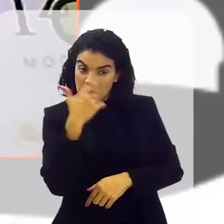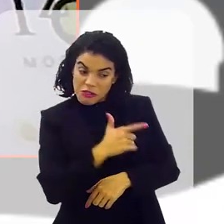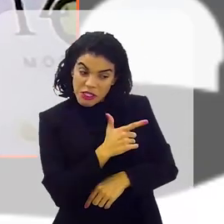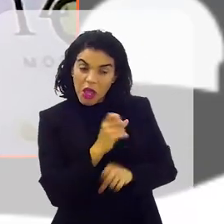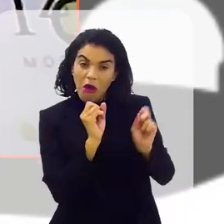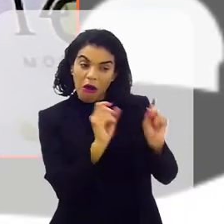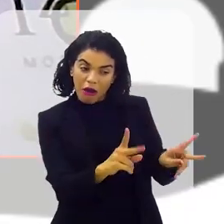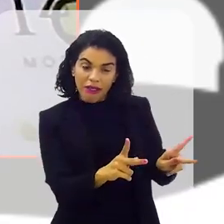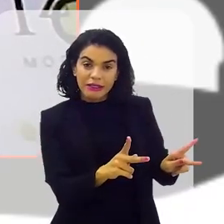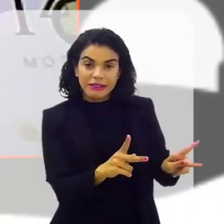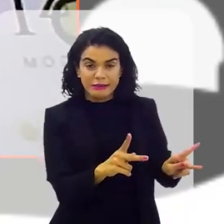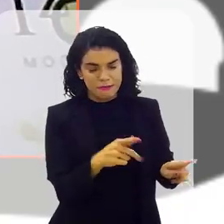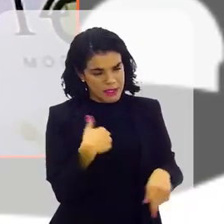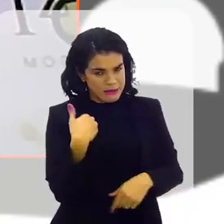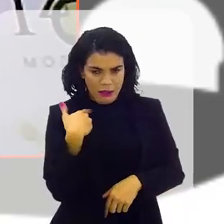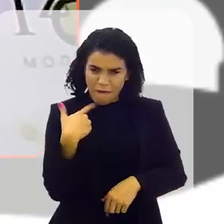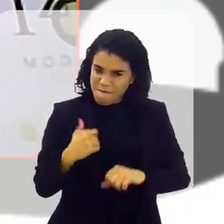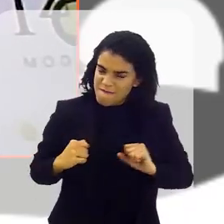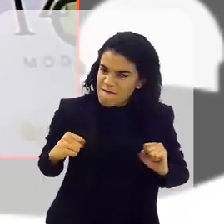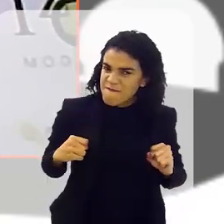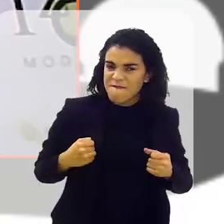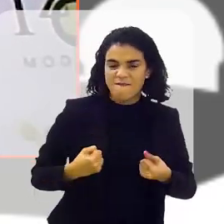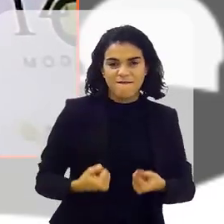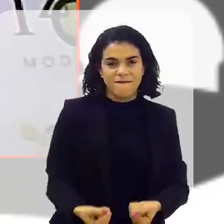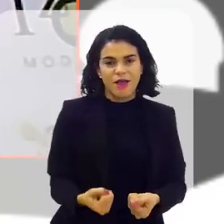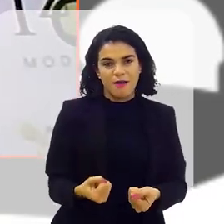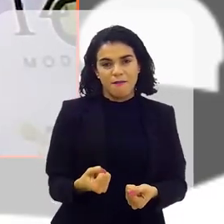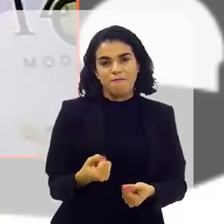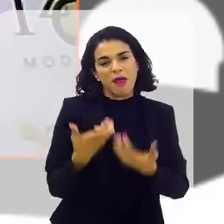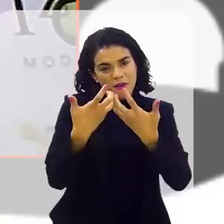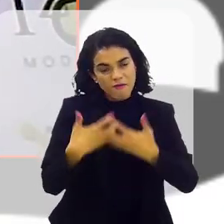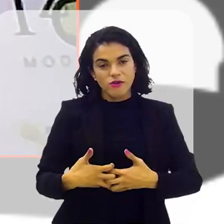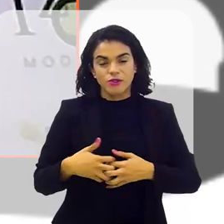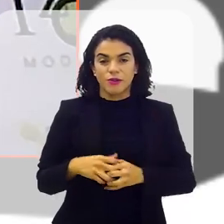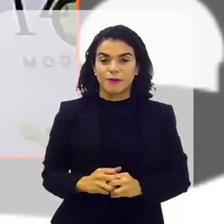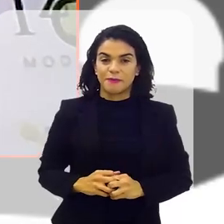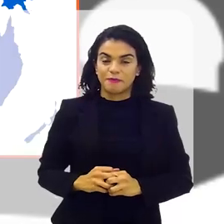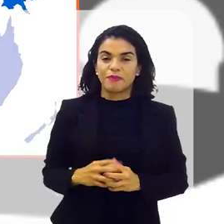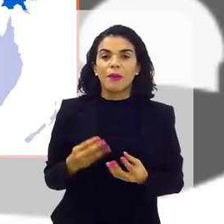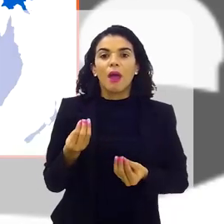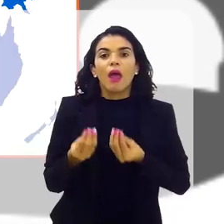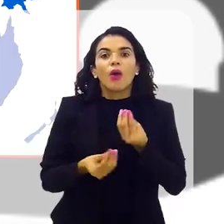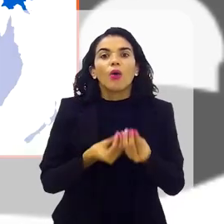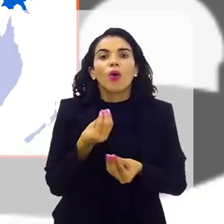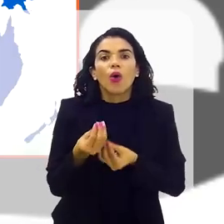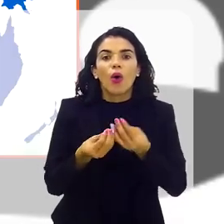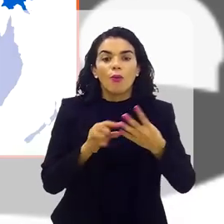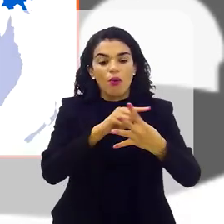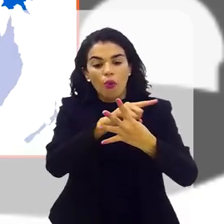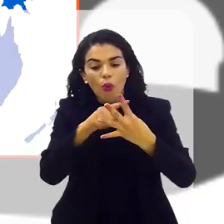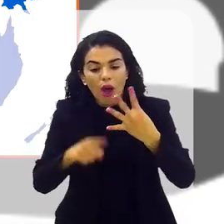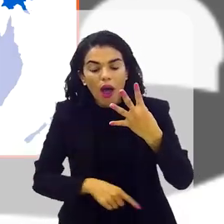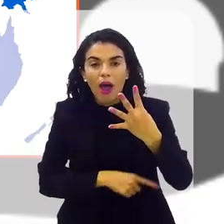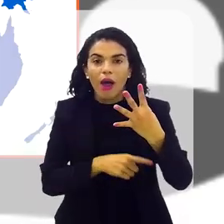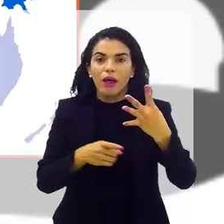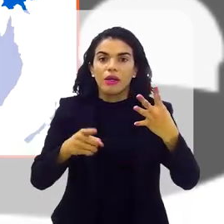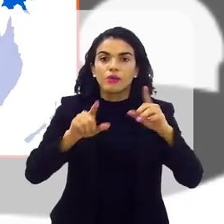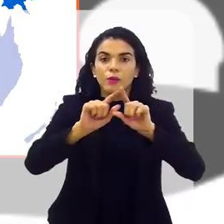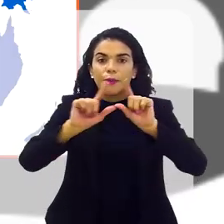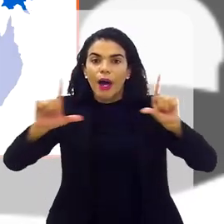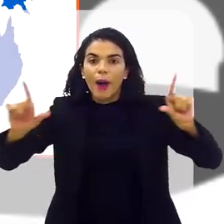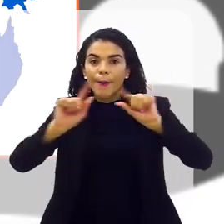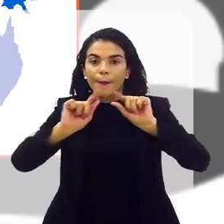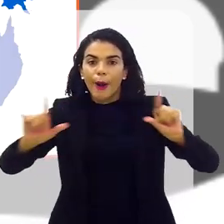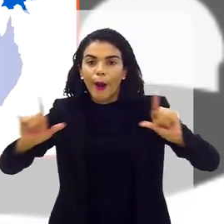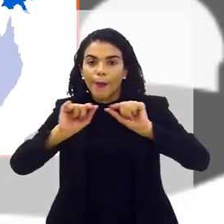é uma consequência mas eu faço com afinco para que a coisa realmente funcione Mas como você faz quatro espetáculos ao mesmo